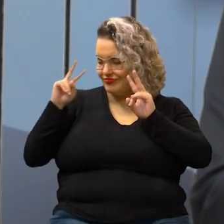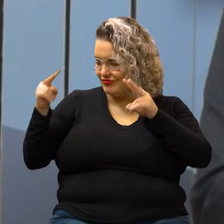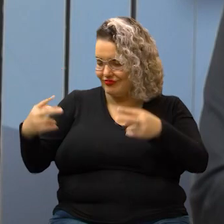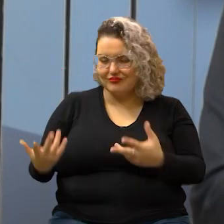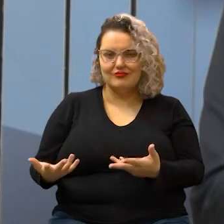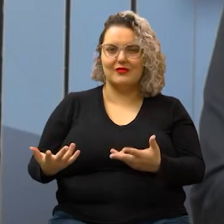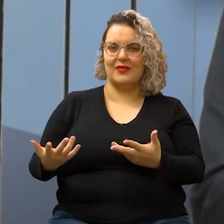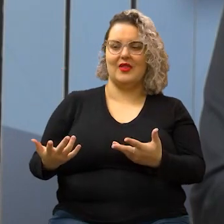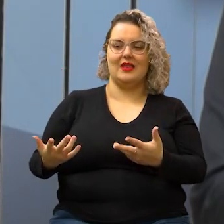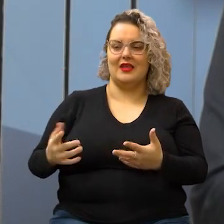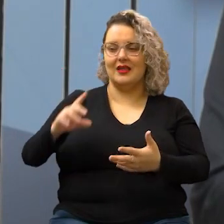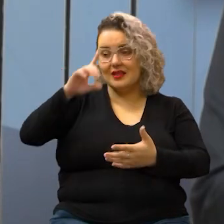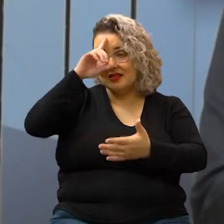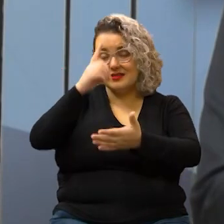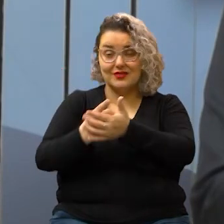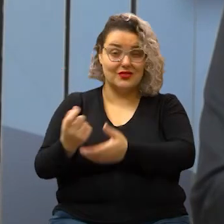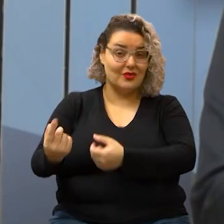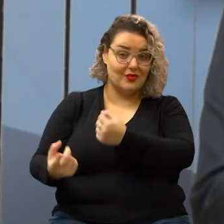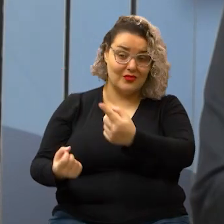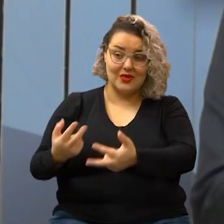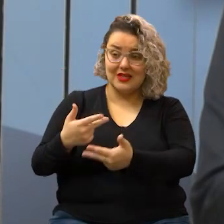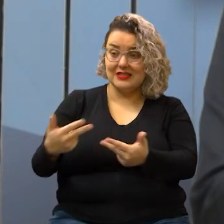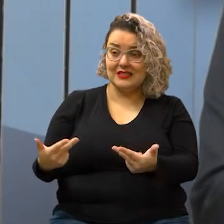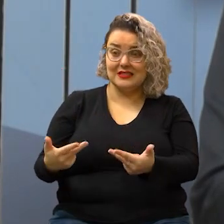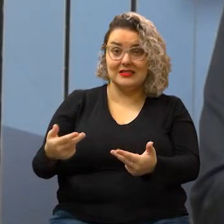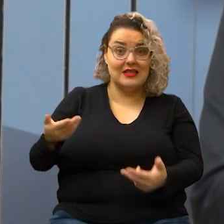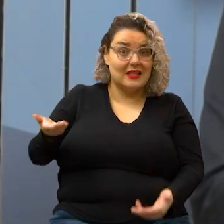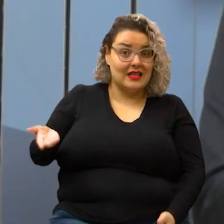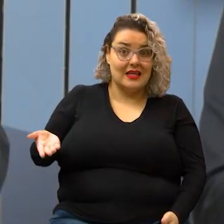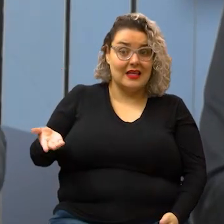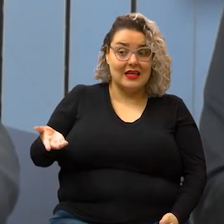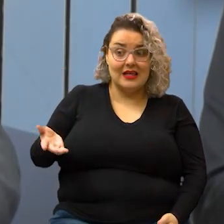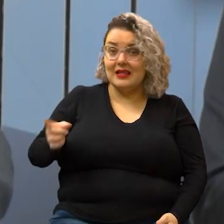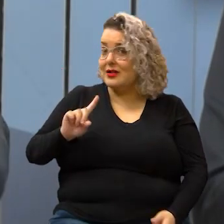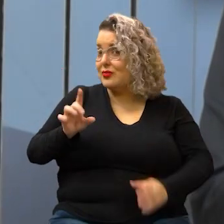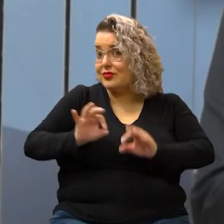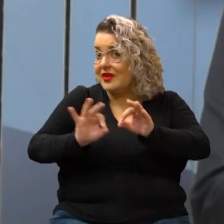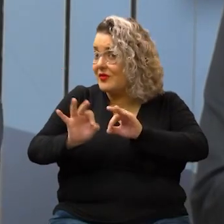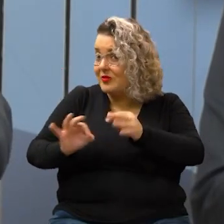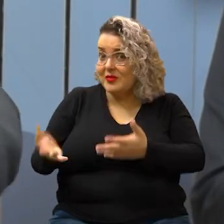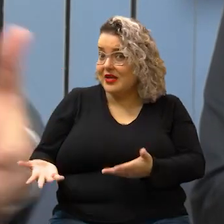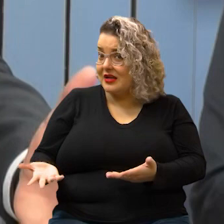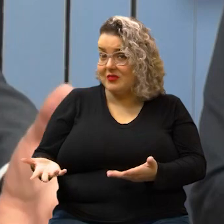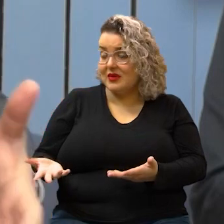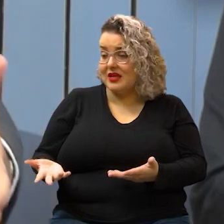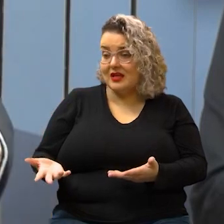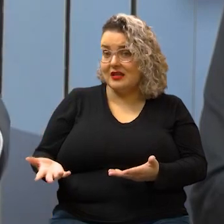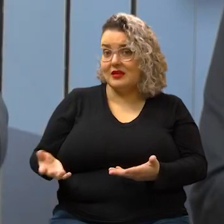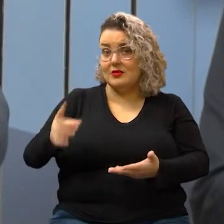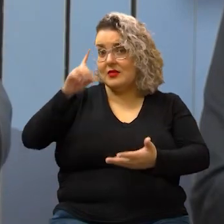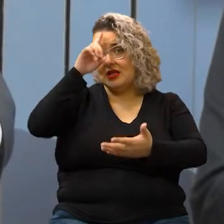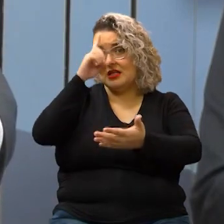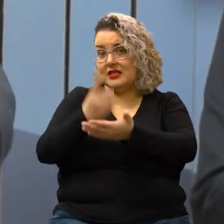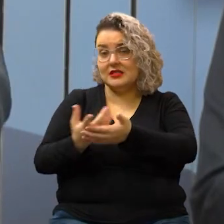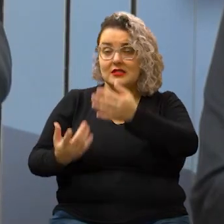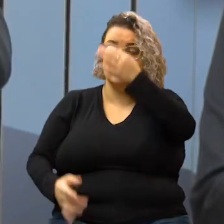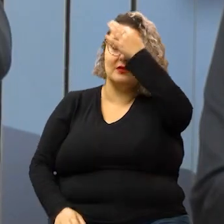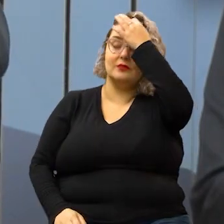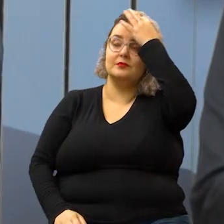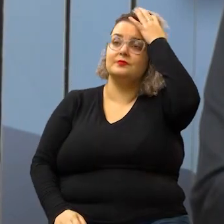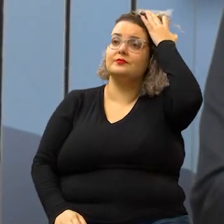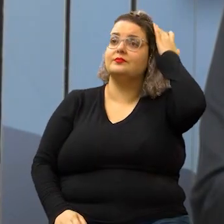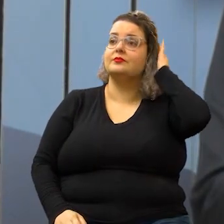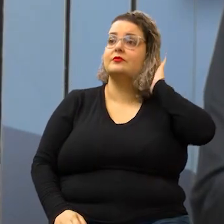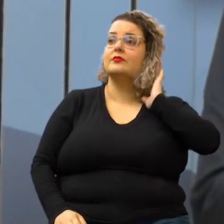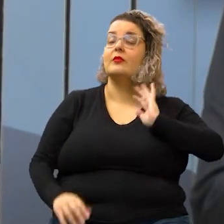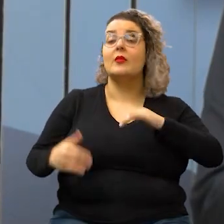e decidir determinadas questões, que ele não estava ali nem preparado para tomar aquela decisão. Então, foi